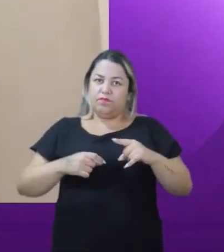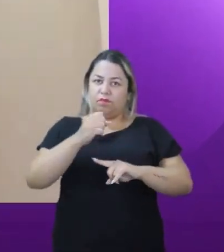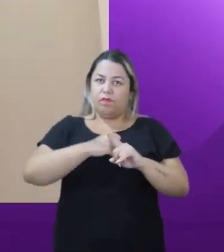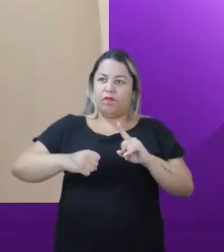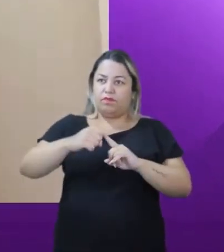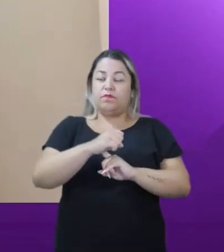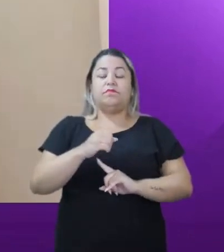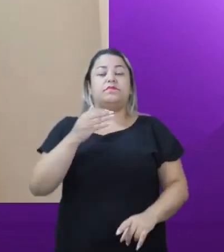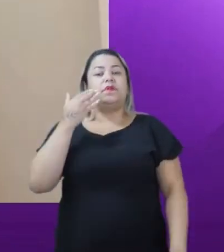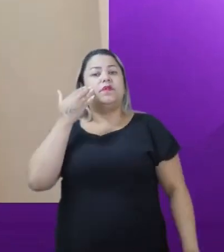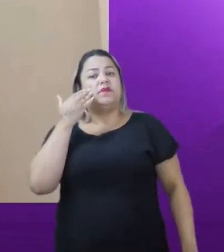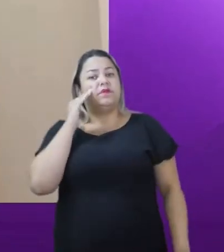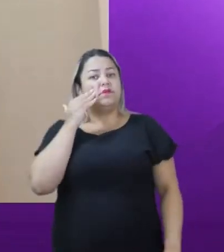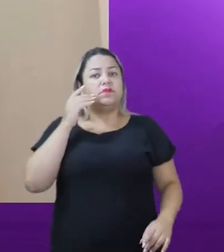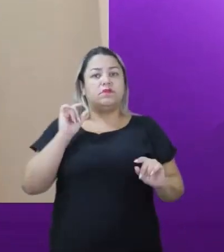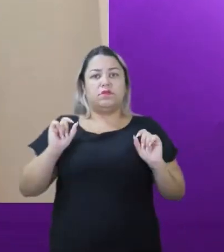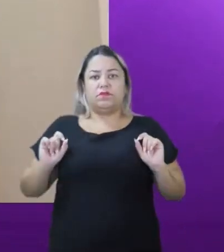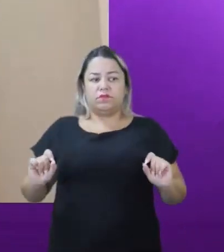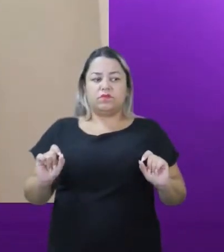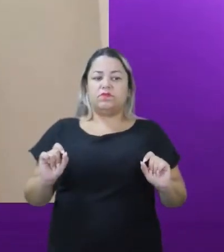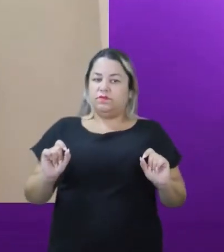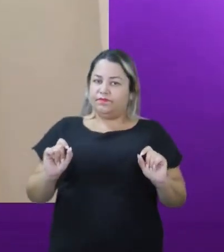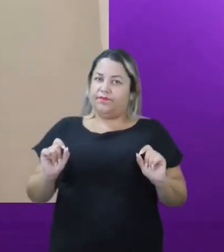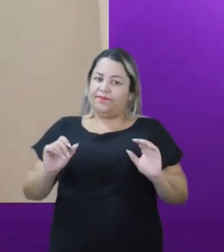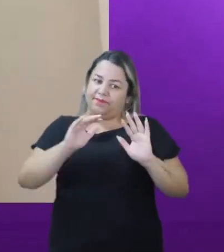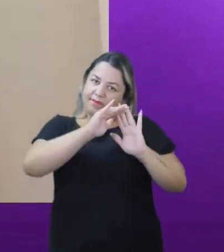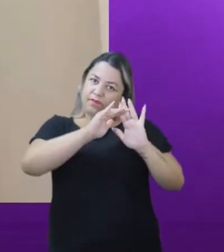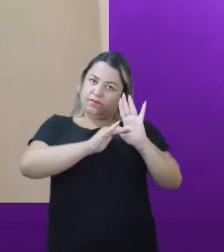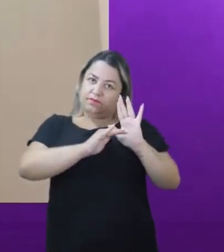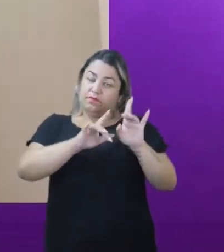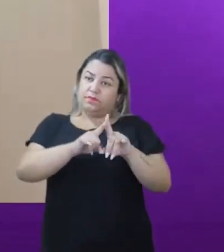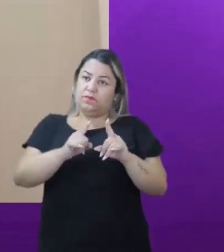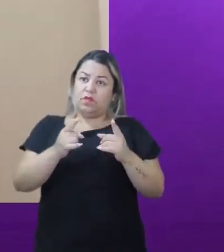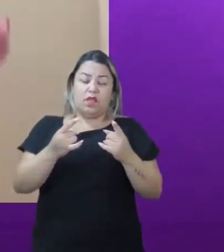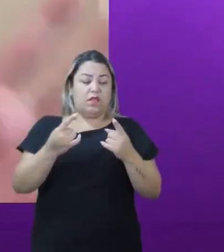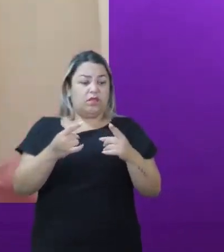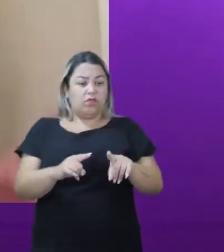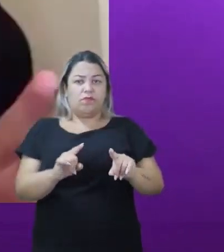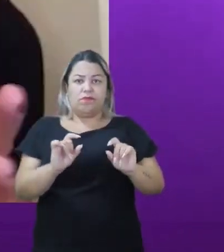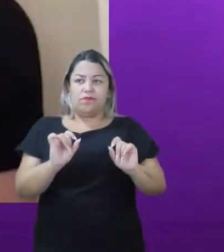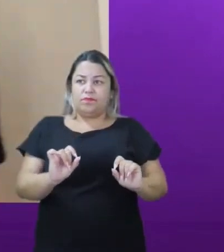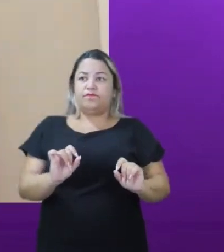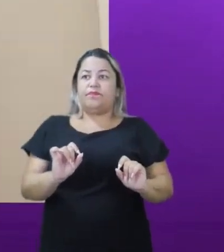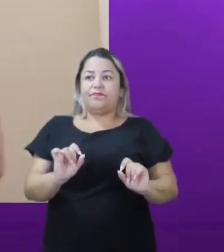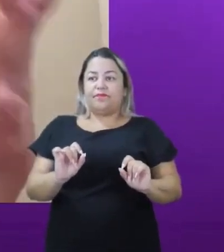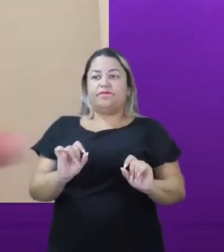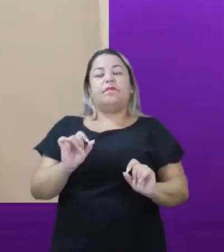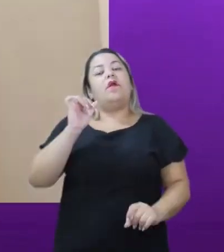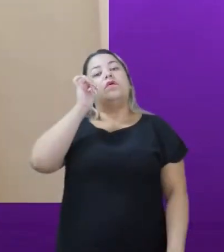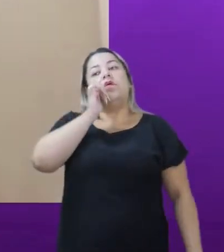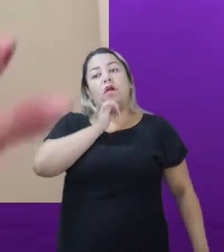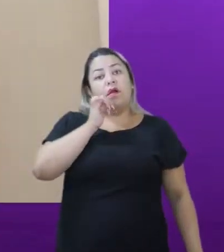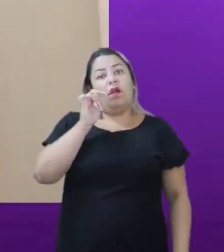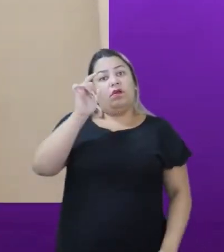gente enxerga que esses elementos, né, das contradições das mulheres,